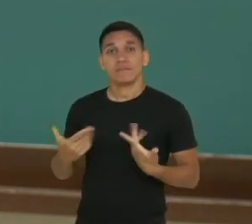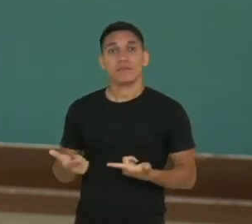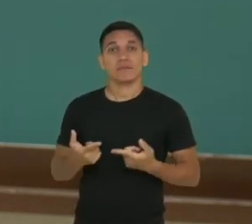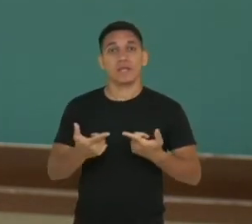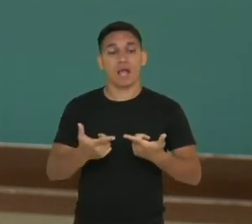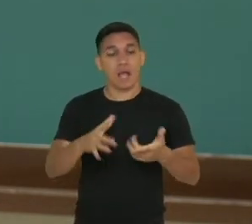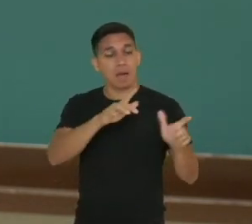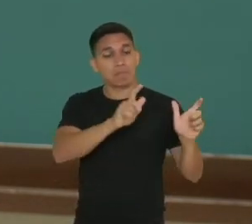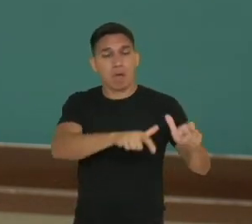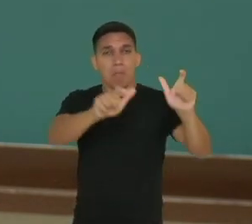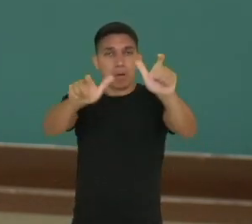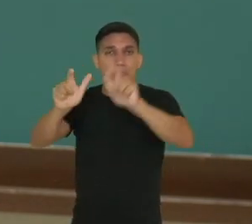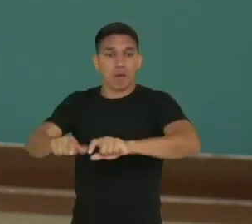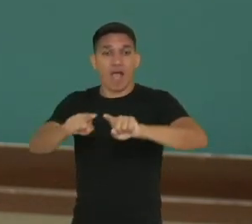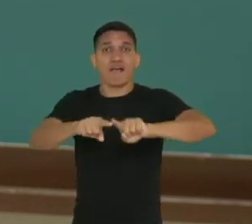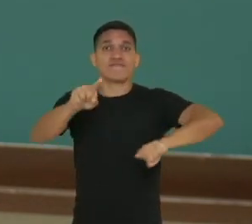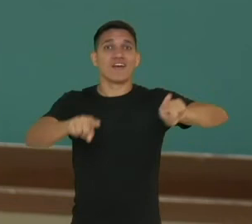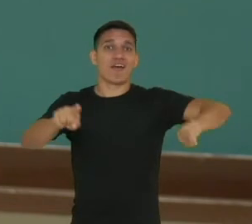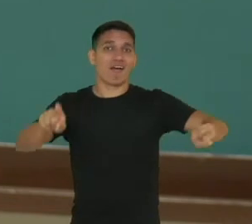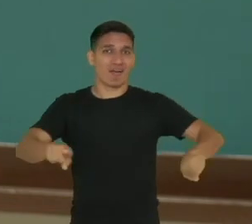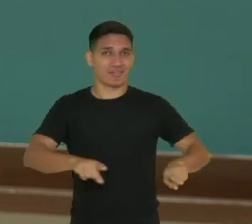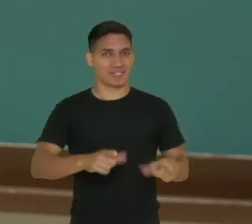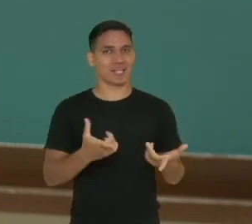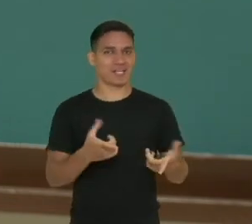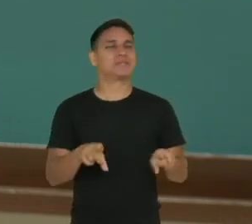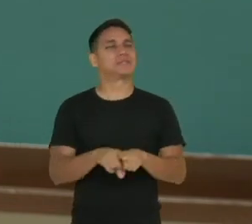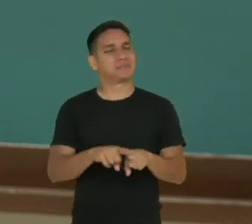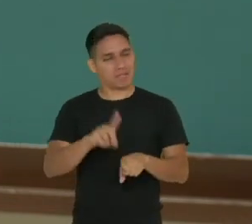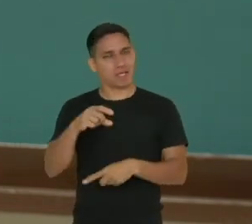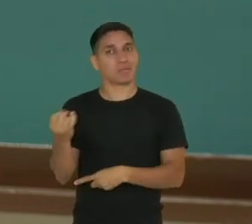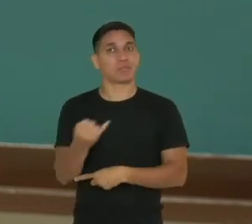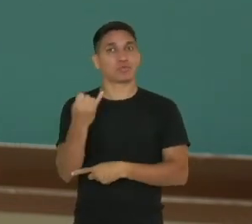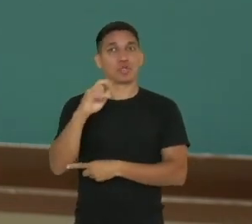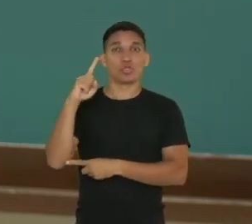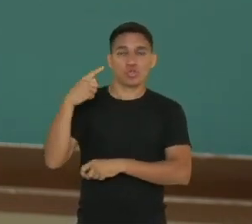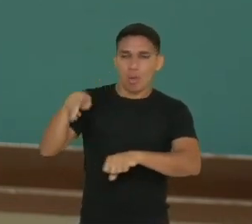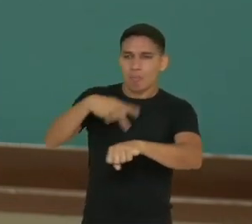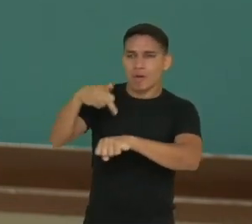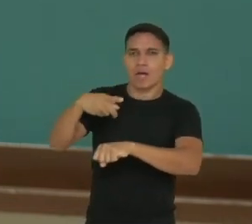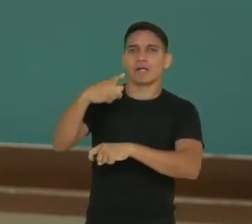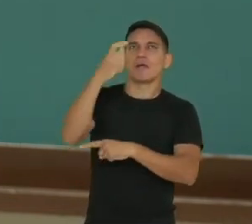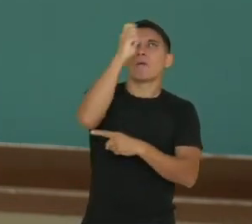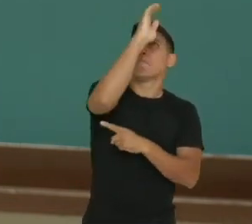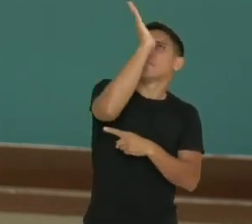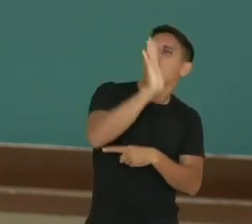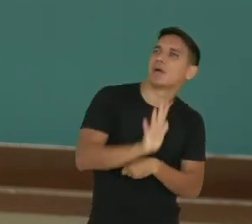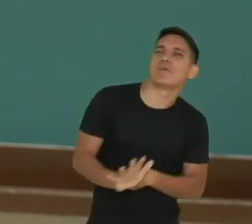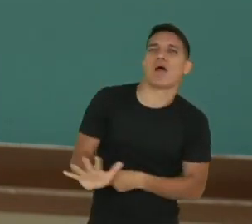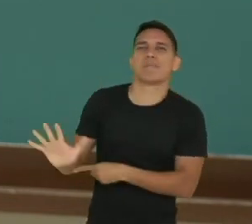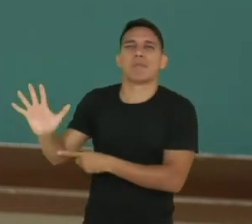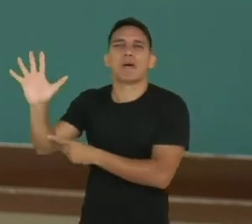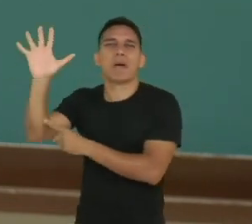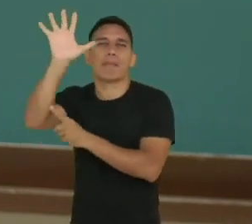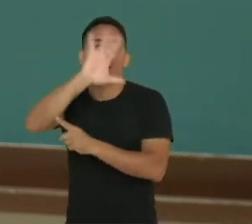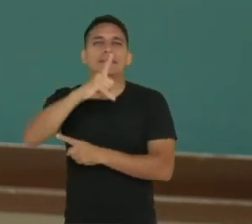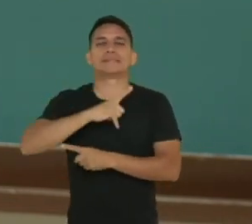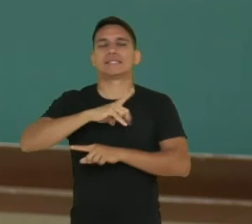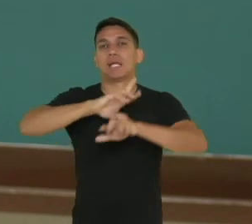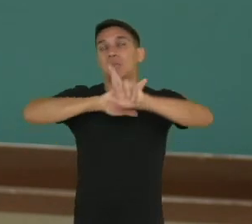Variação regional, isso é muito importante, né? Então, o nosso país aí é muito amplo, é um país de